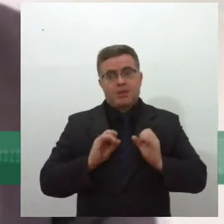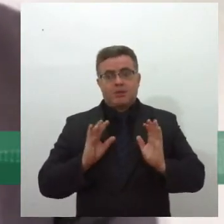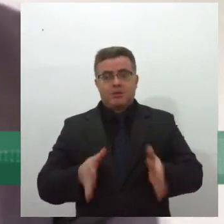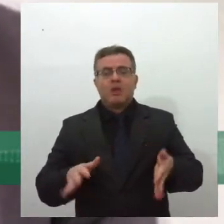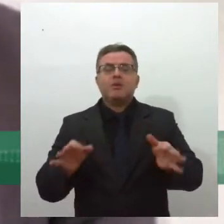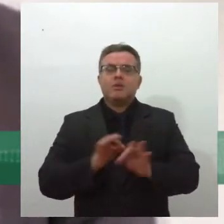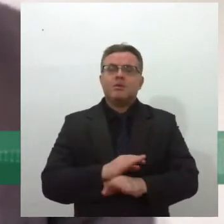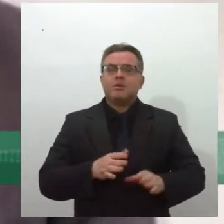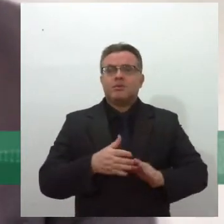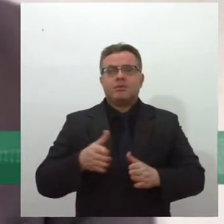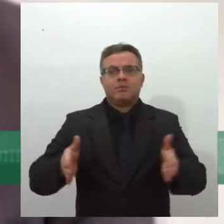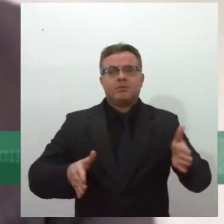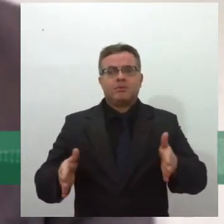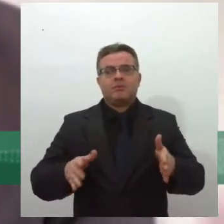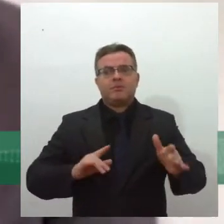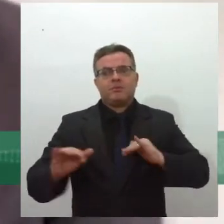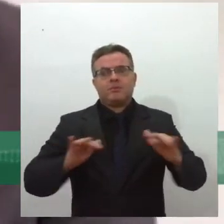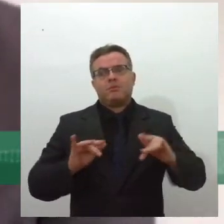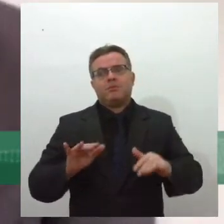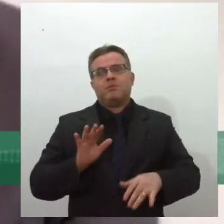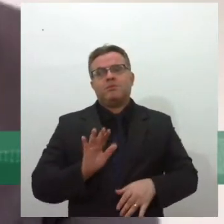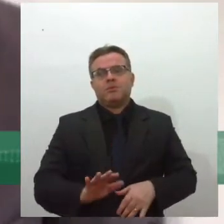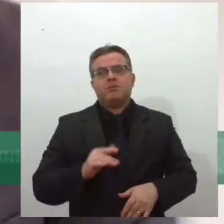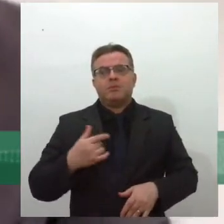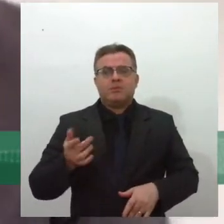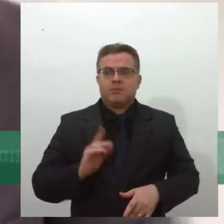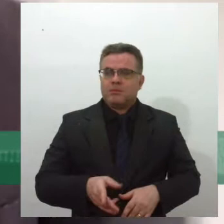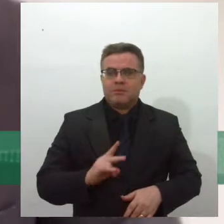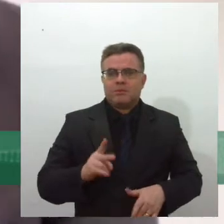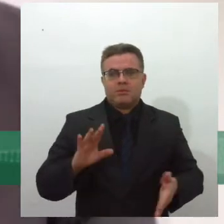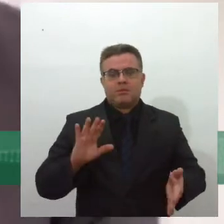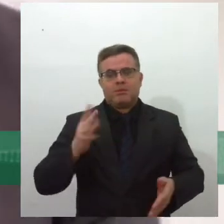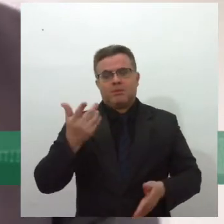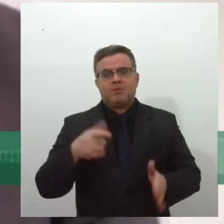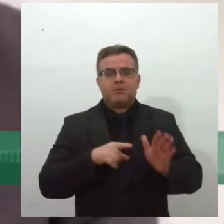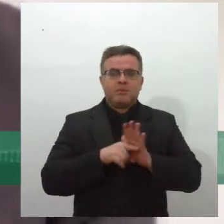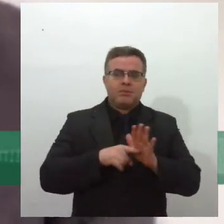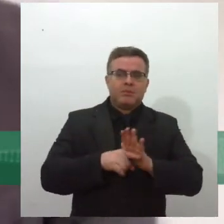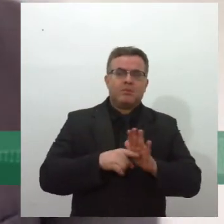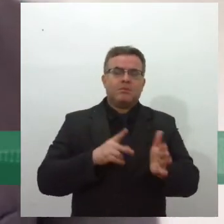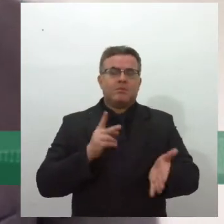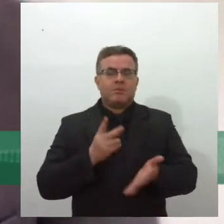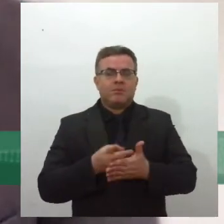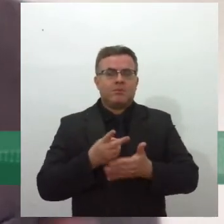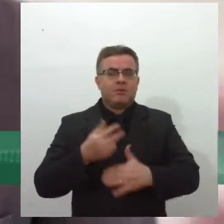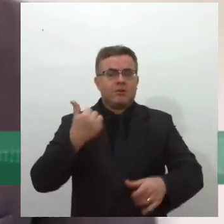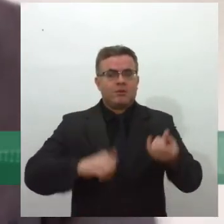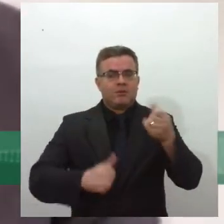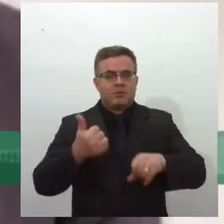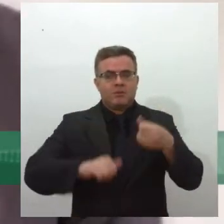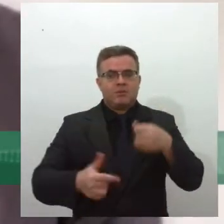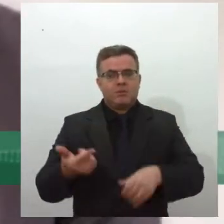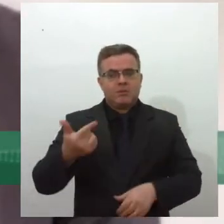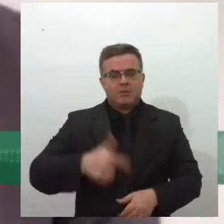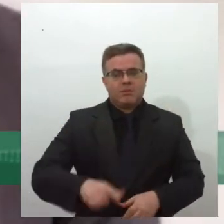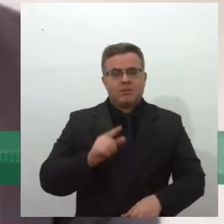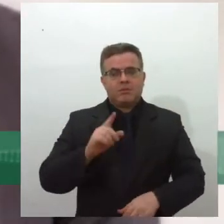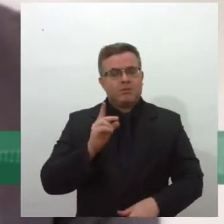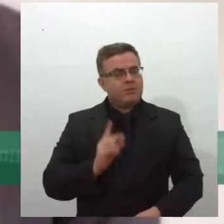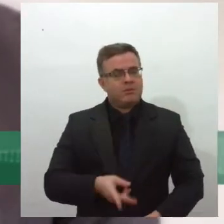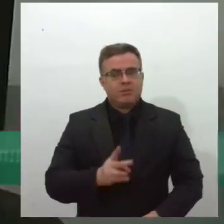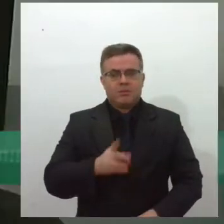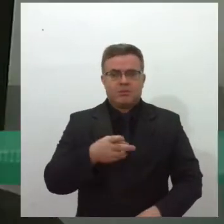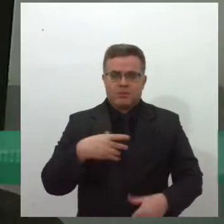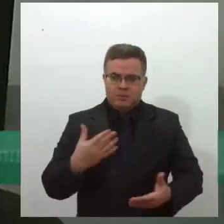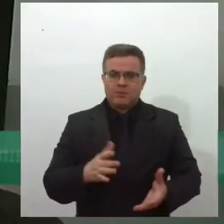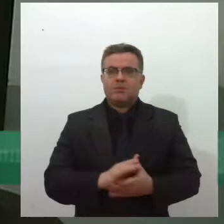essa comorbidade, que também fica sujeito a uma perícia, uma reavaliação periódica. Bruno, o